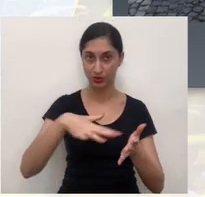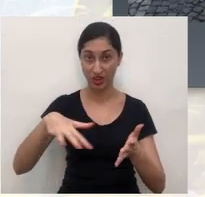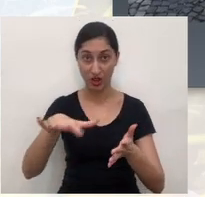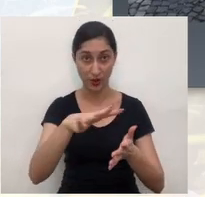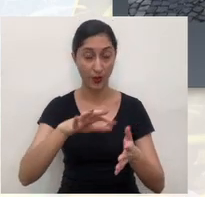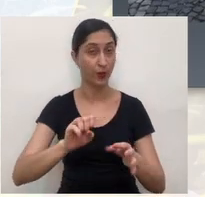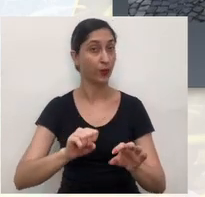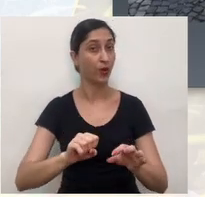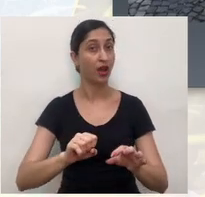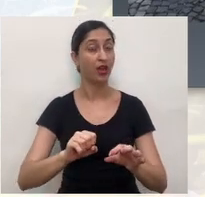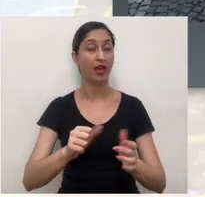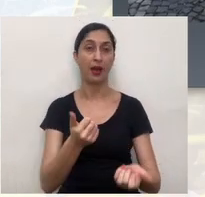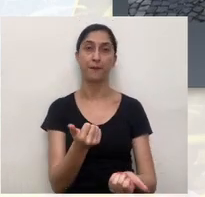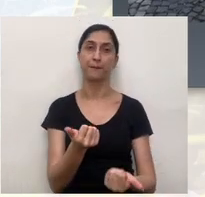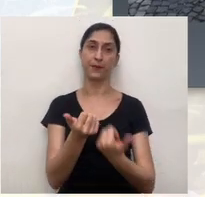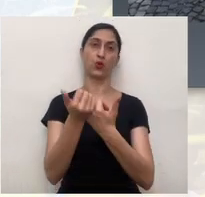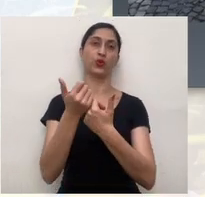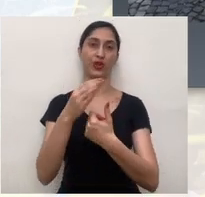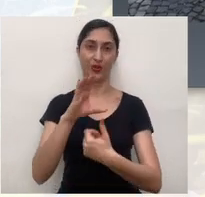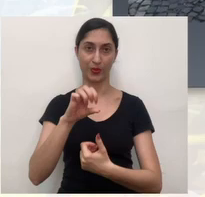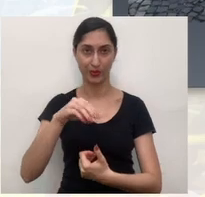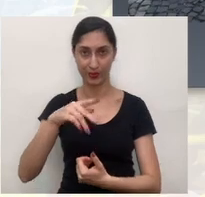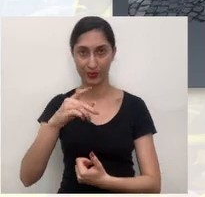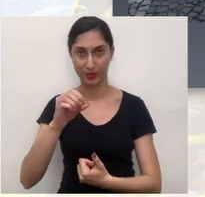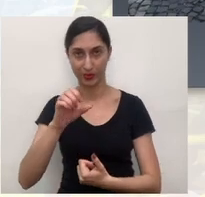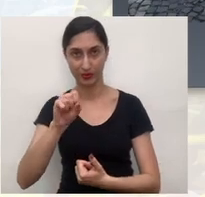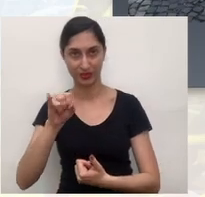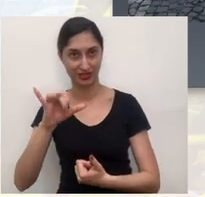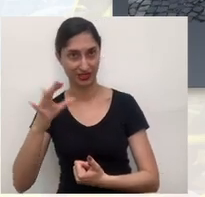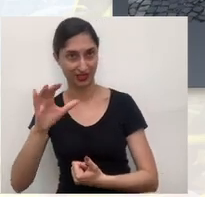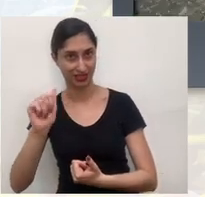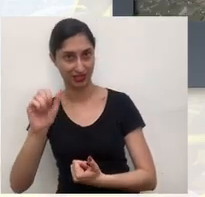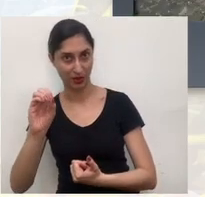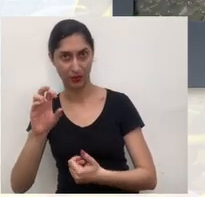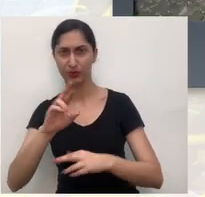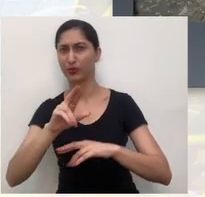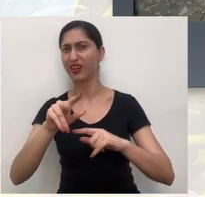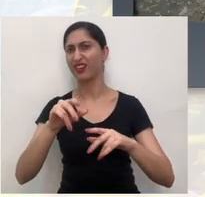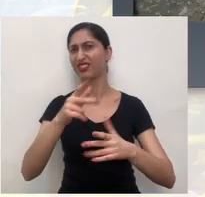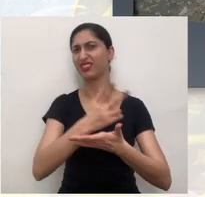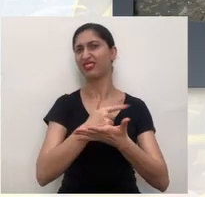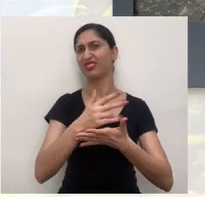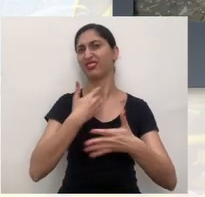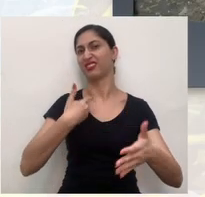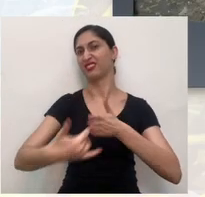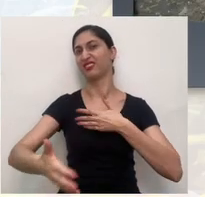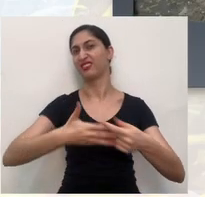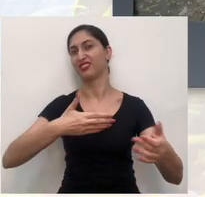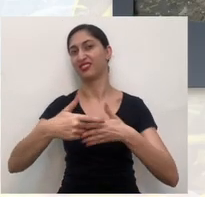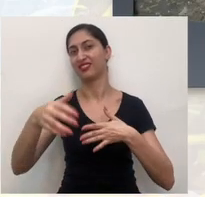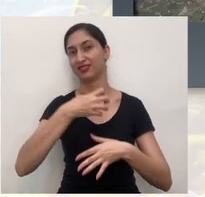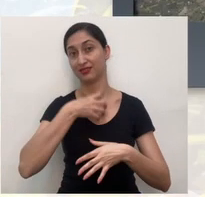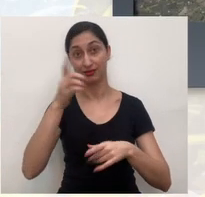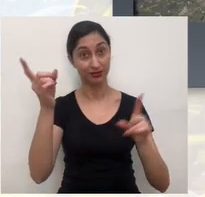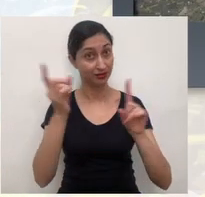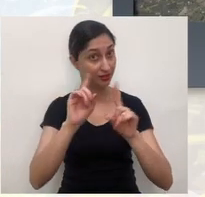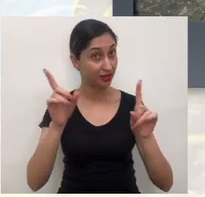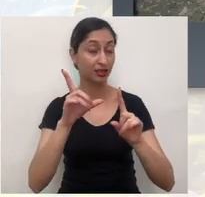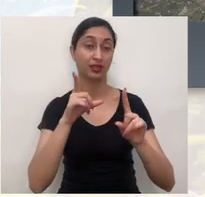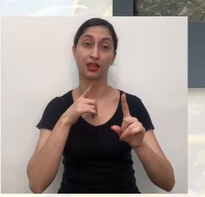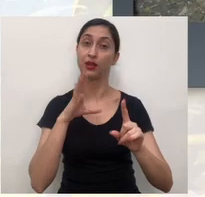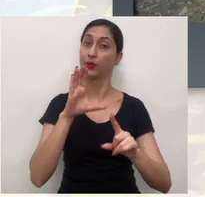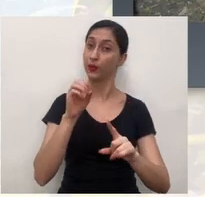é só para desenhar por desenhar, é um reforço de composição. Né? Aqui a senoide vista mais